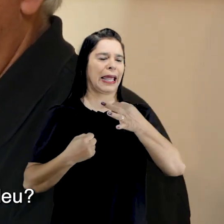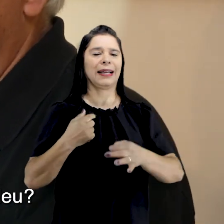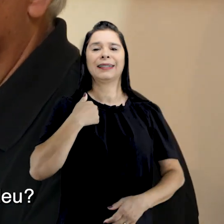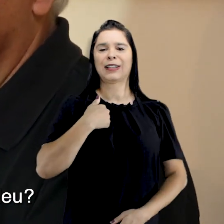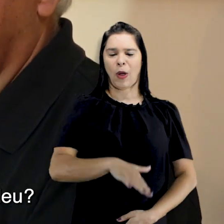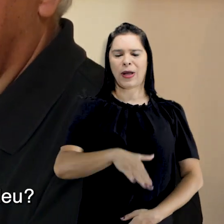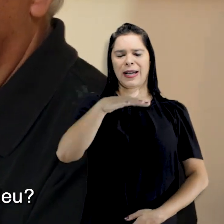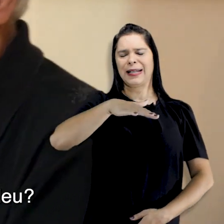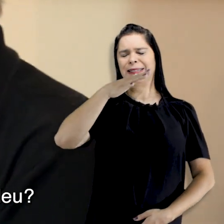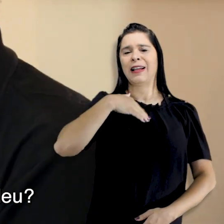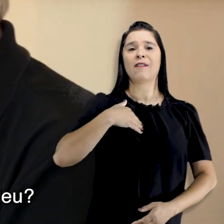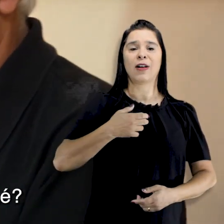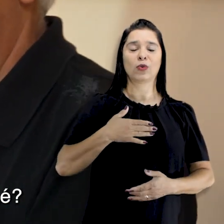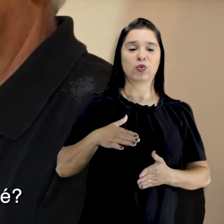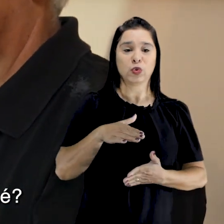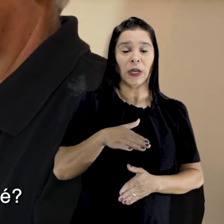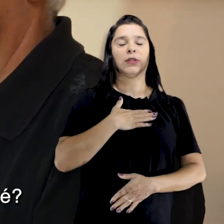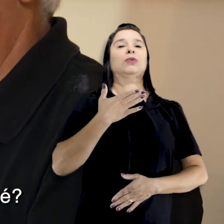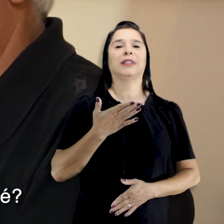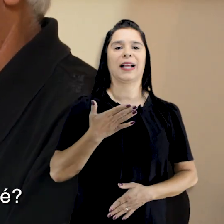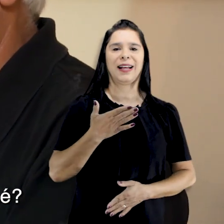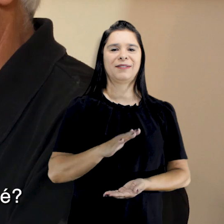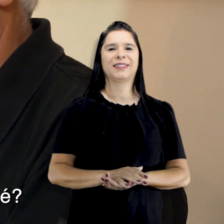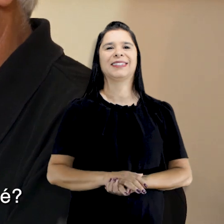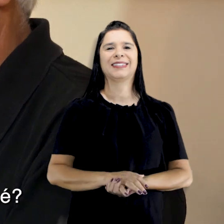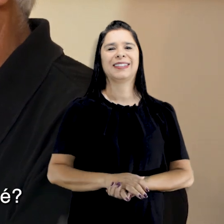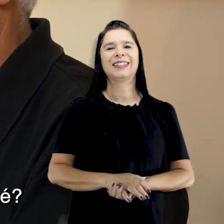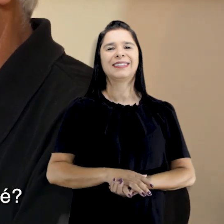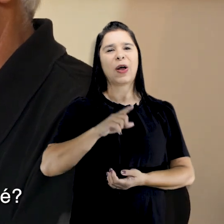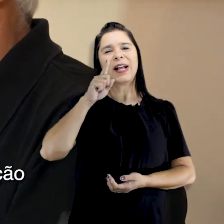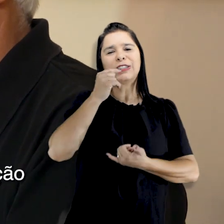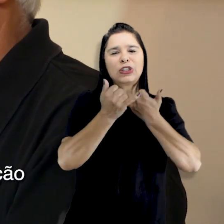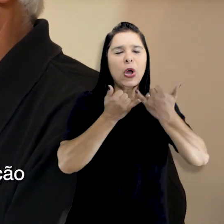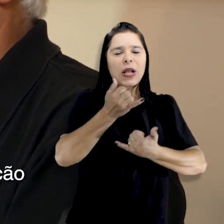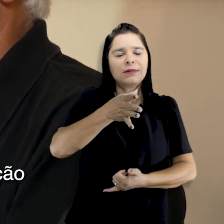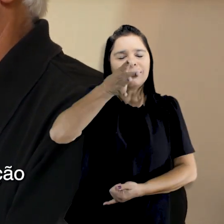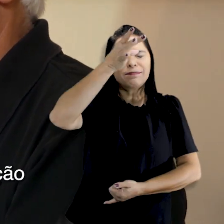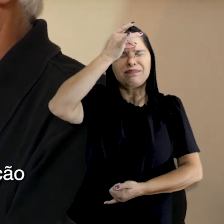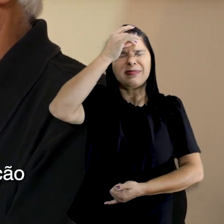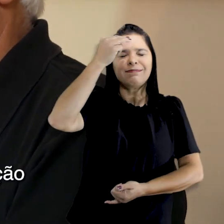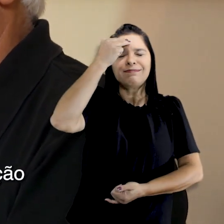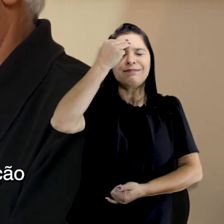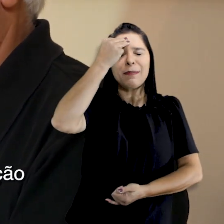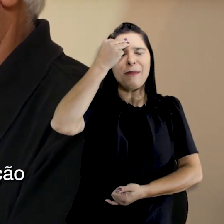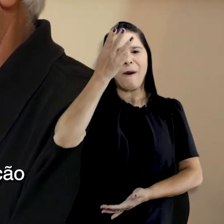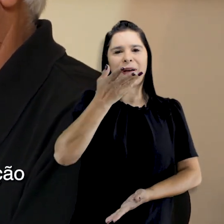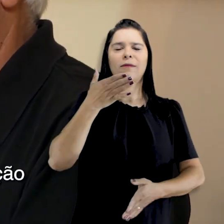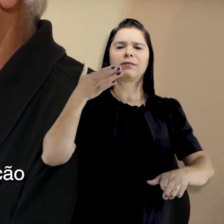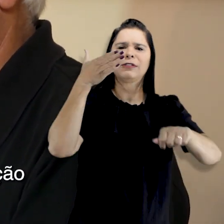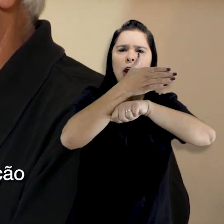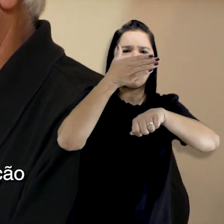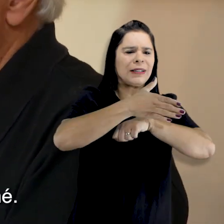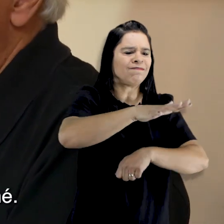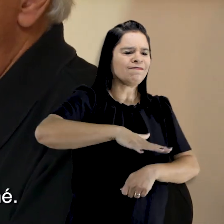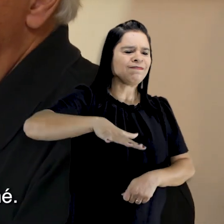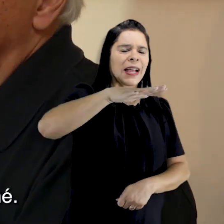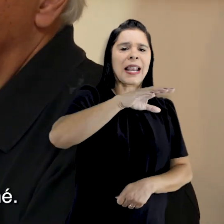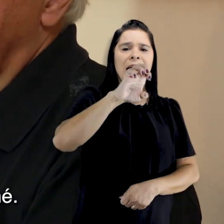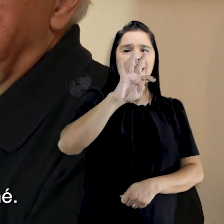trem andava, eu assustava, entendeu? Então essas recordações eu tenho, né? Eu frequentei muito ali a estação quando criança, né?